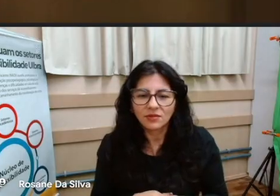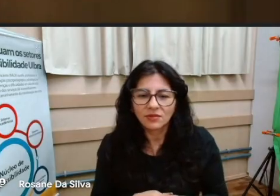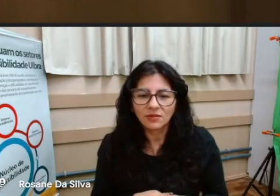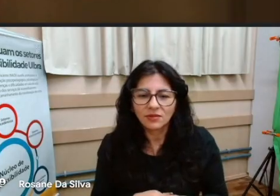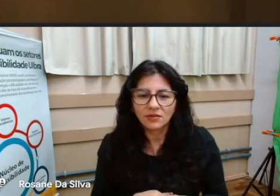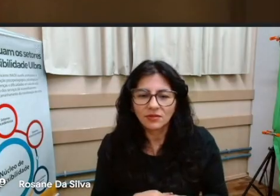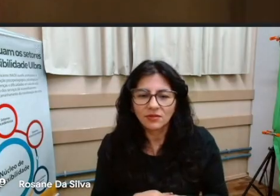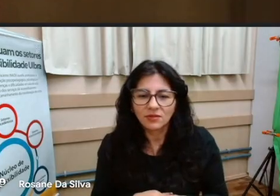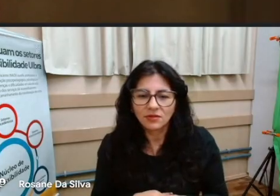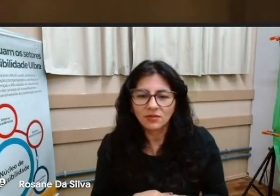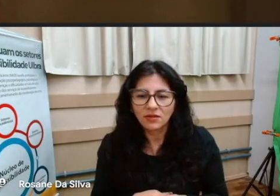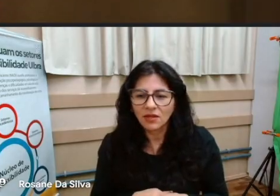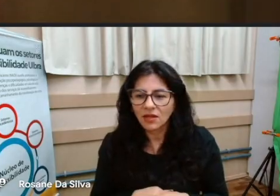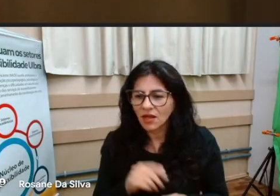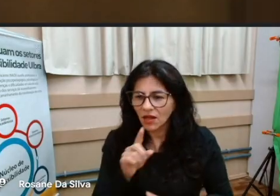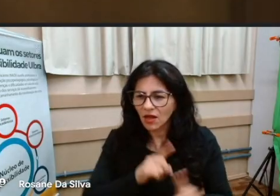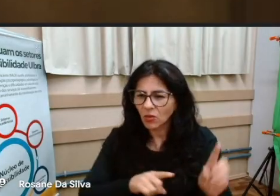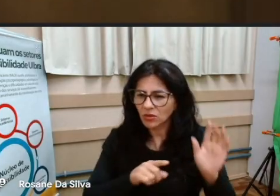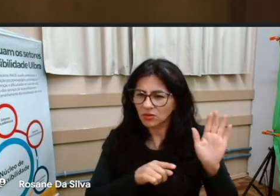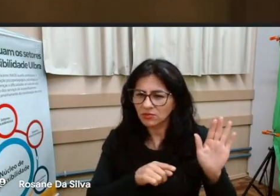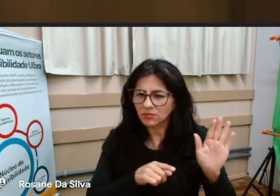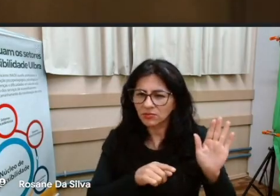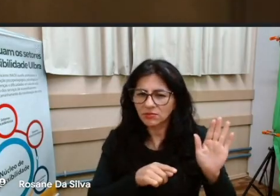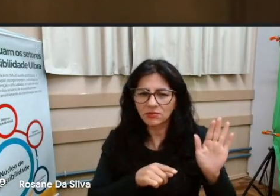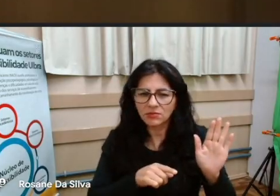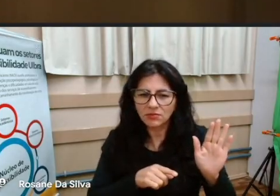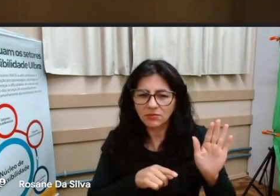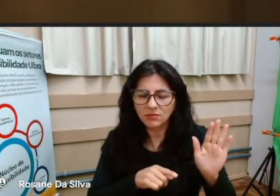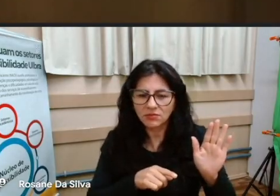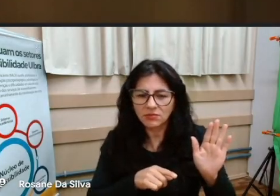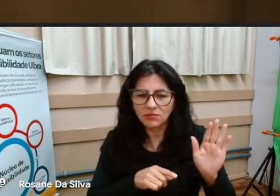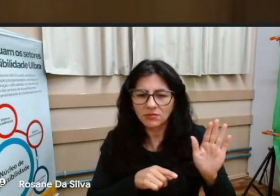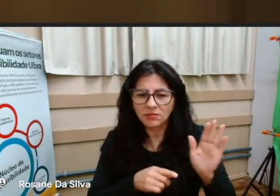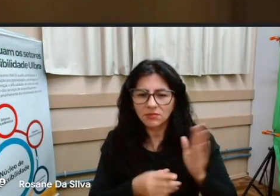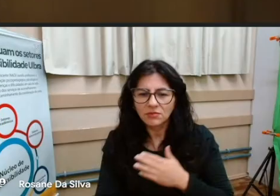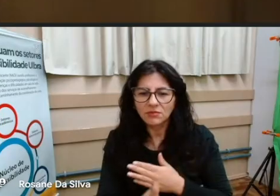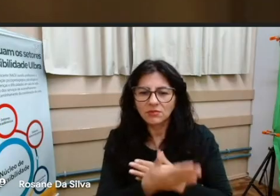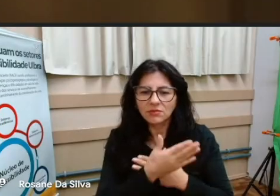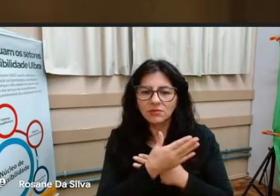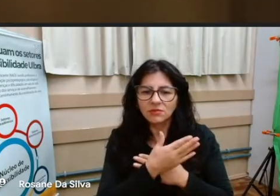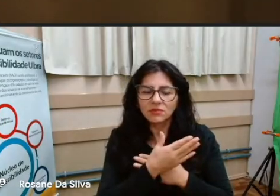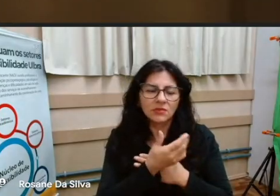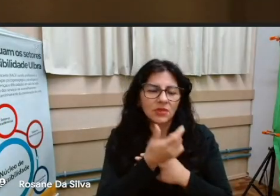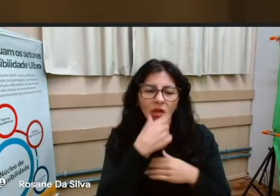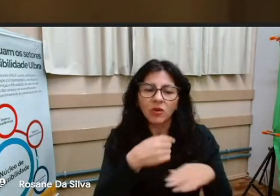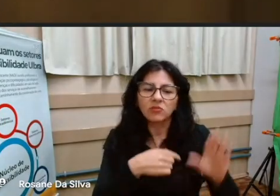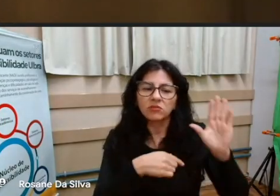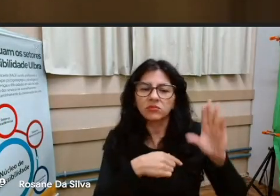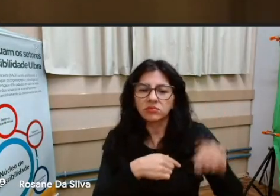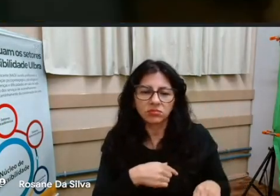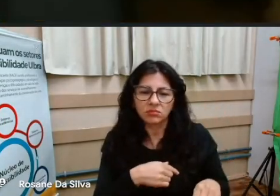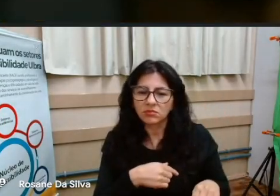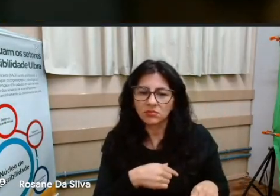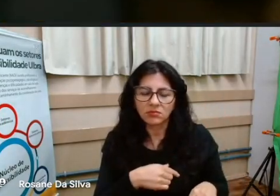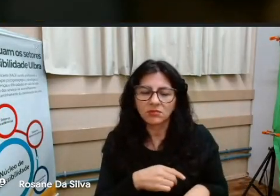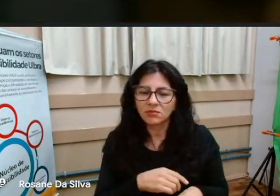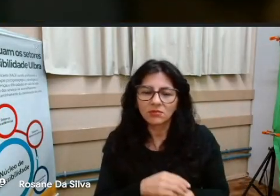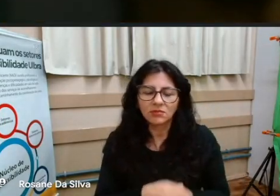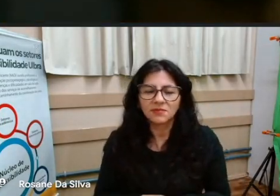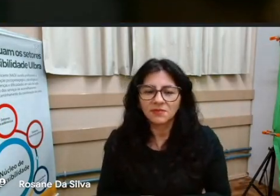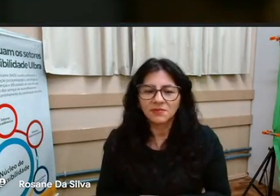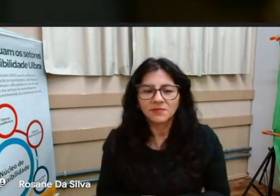aí a gente já vai se alguém tinha levantado a mão gente me ajudem aí que eu tô um pouco perd acho que caiu em seguida acho que a